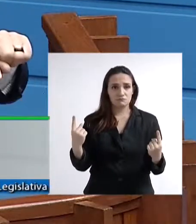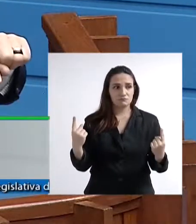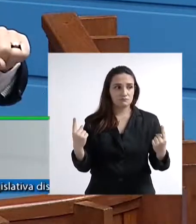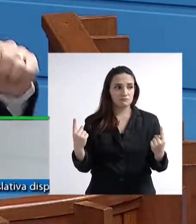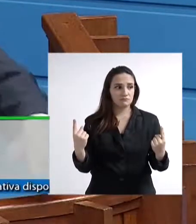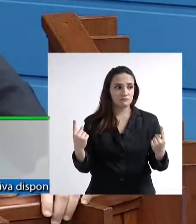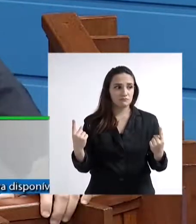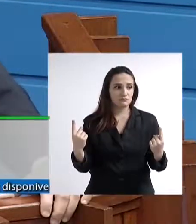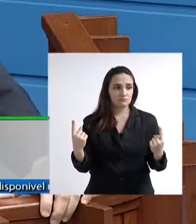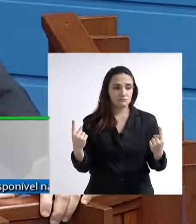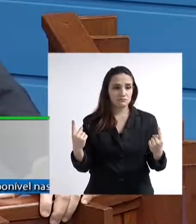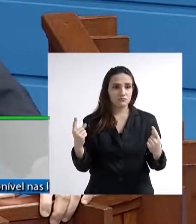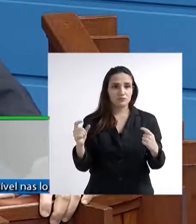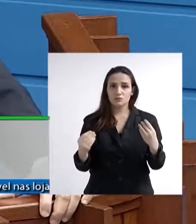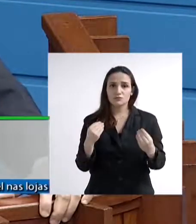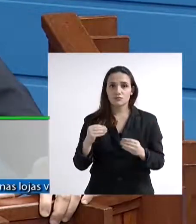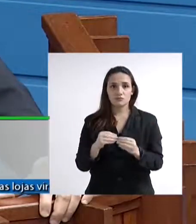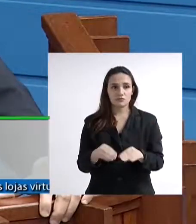A conchinha.